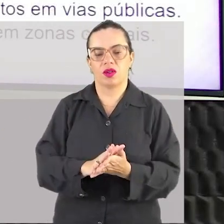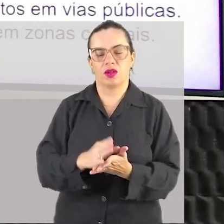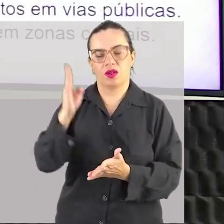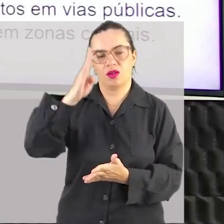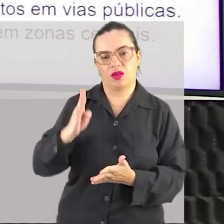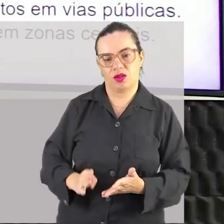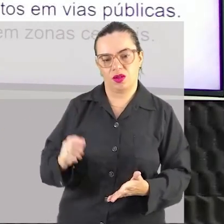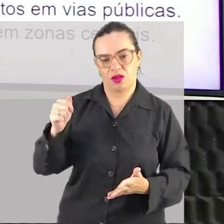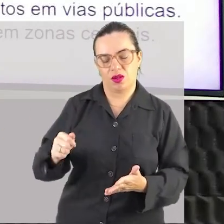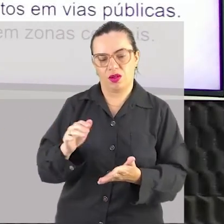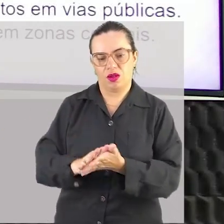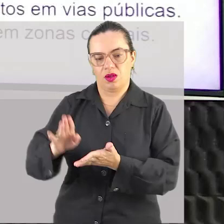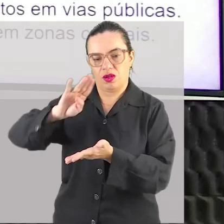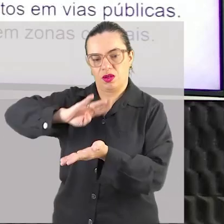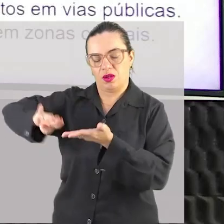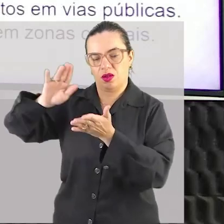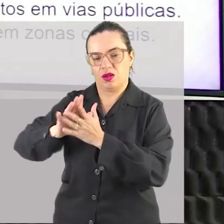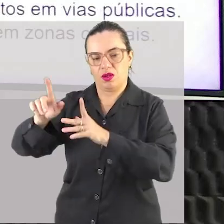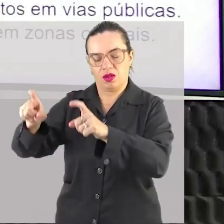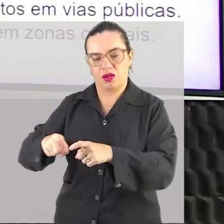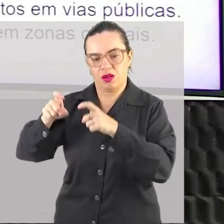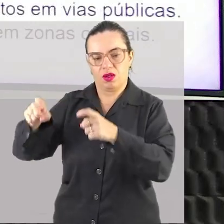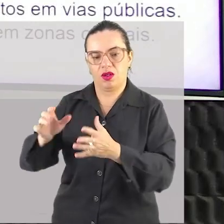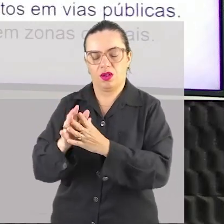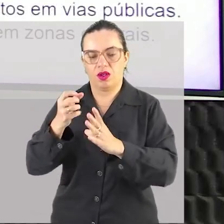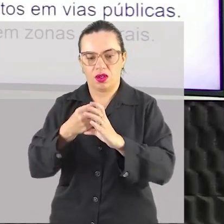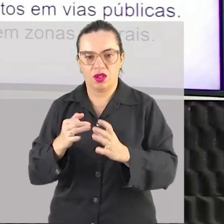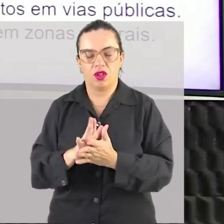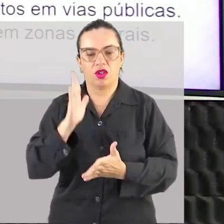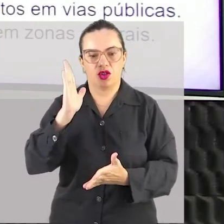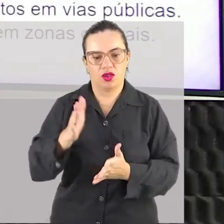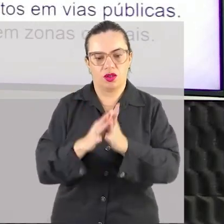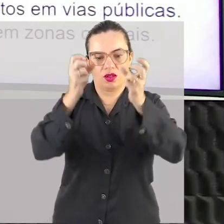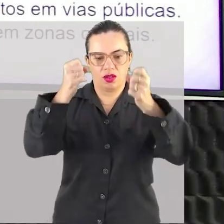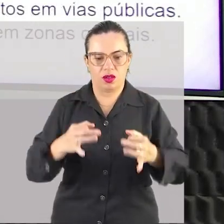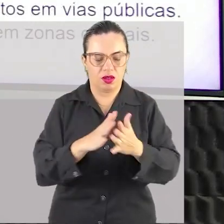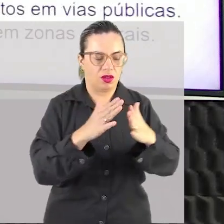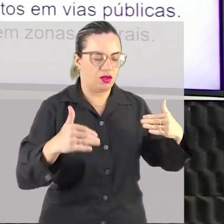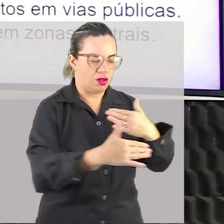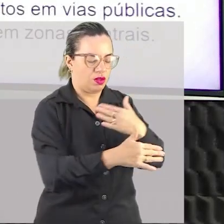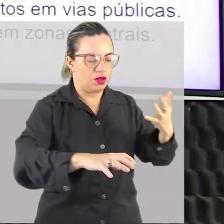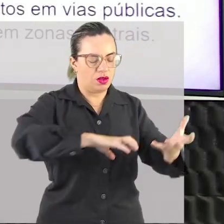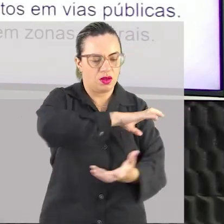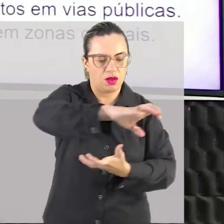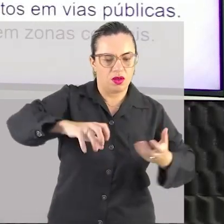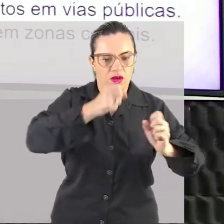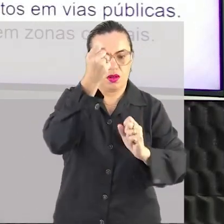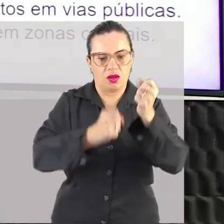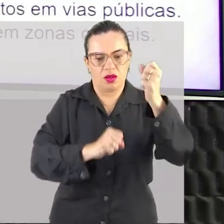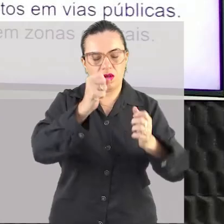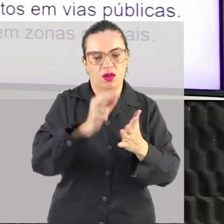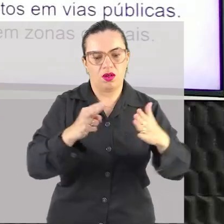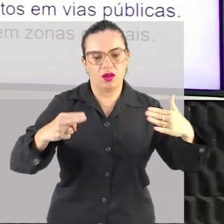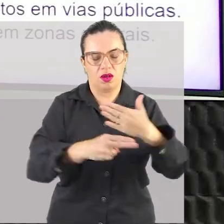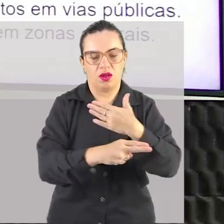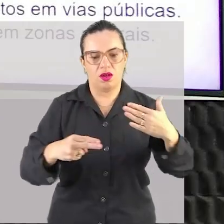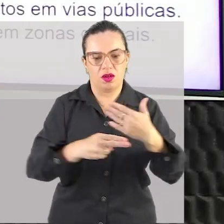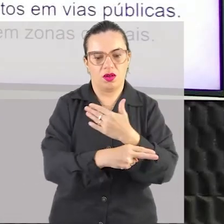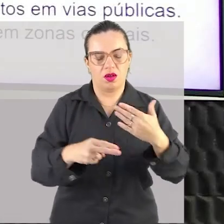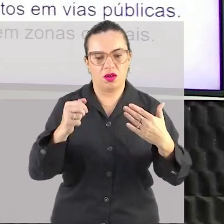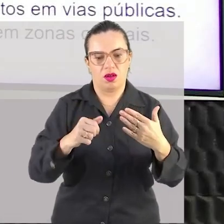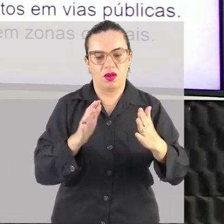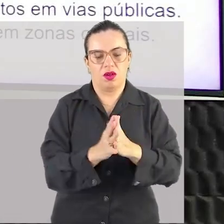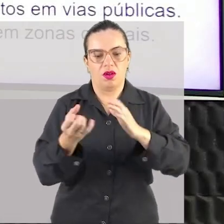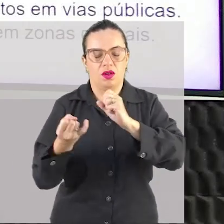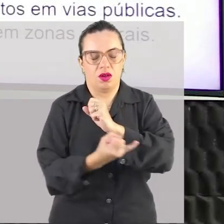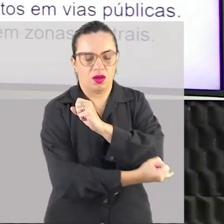Brasil o campo expulsando pelos fatores que a gente falou agora a pouco e as cidades passando por uma revolução industrial e Urbana ganhando